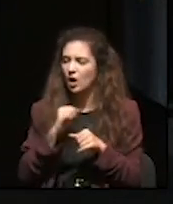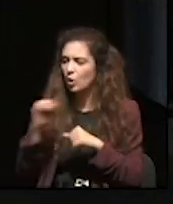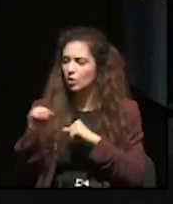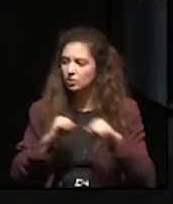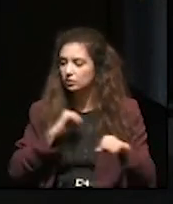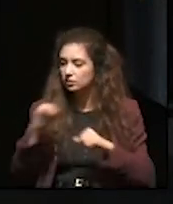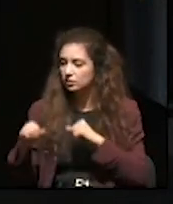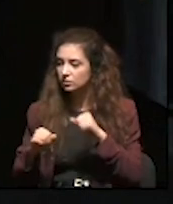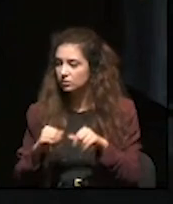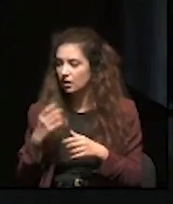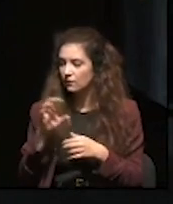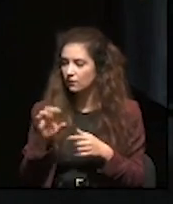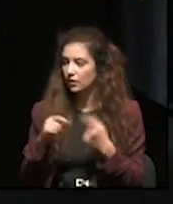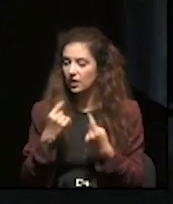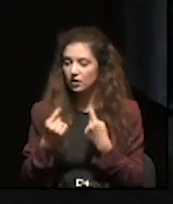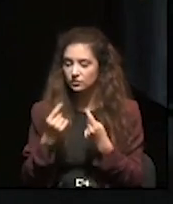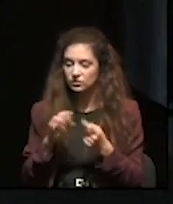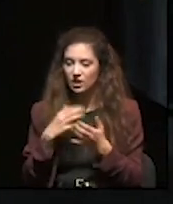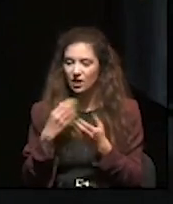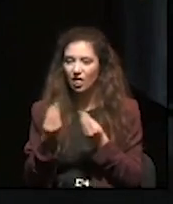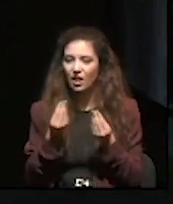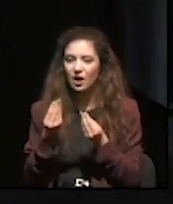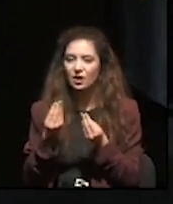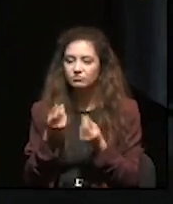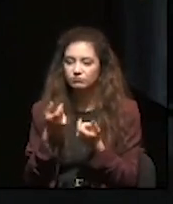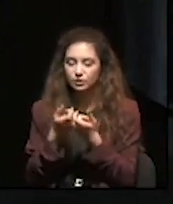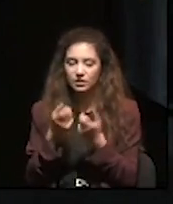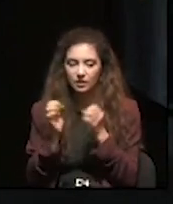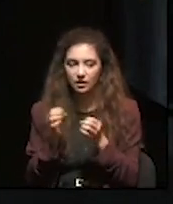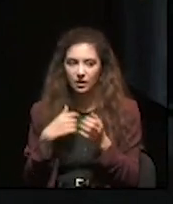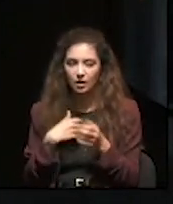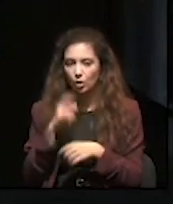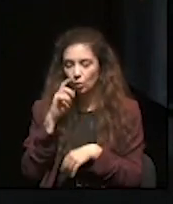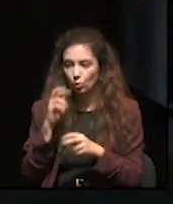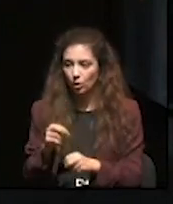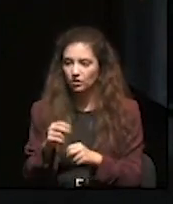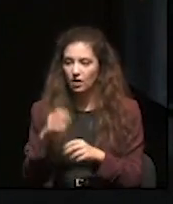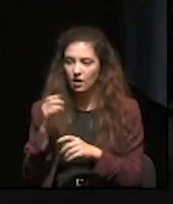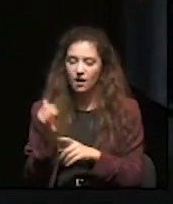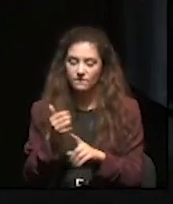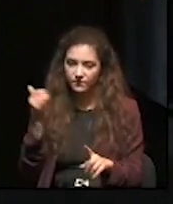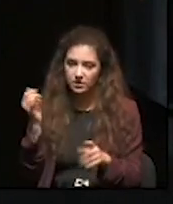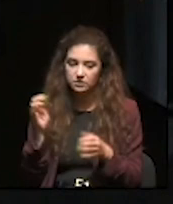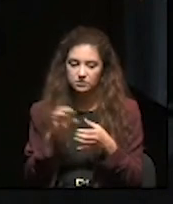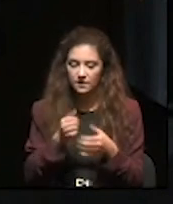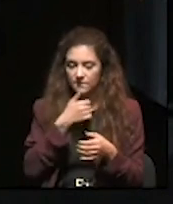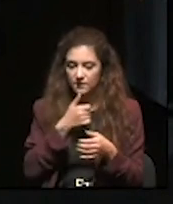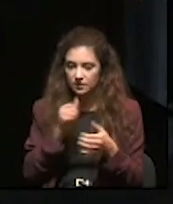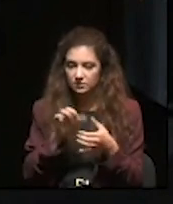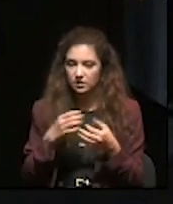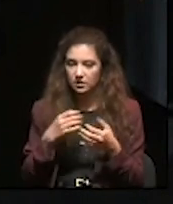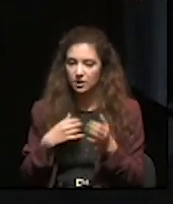outros, de tal forma que no fim não se tenha apreço por ninguém. O incitamento ao ódio, à violência e à discriminação de género,